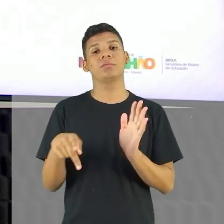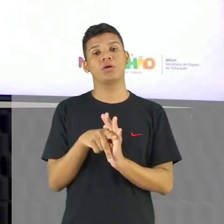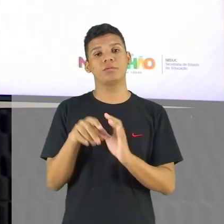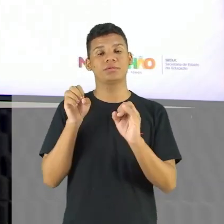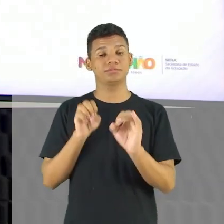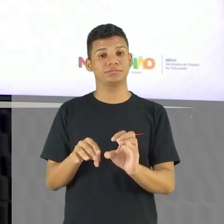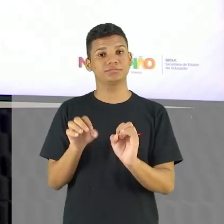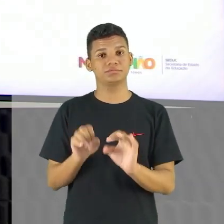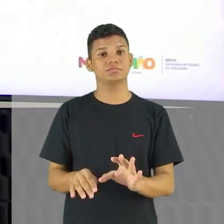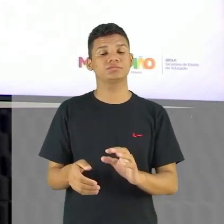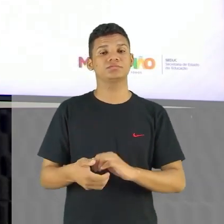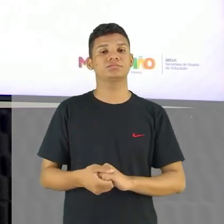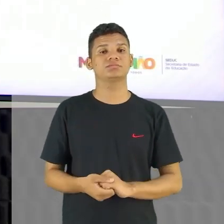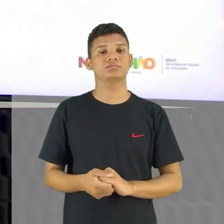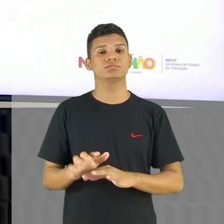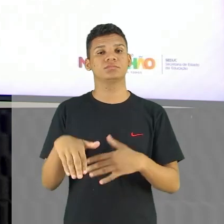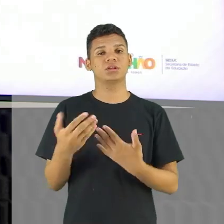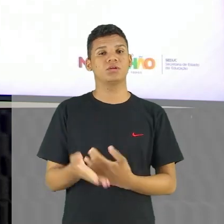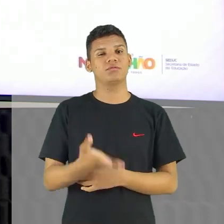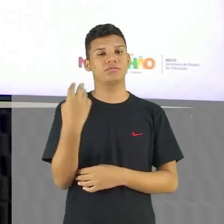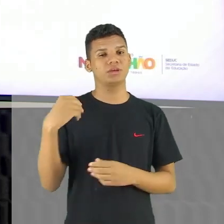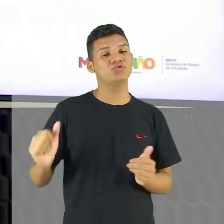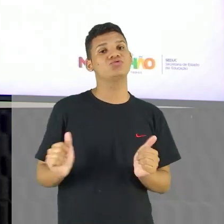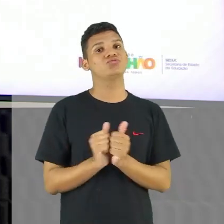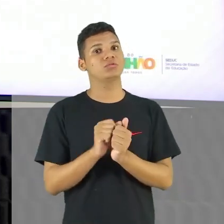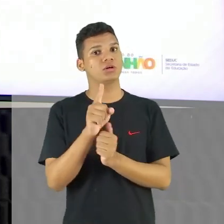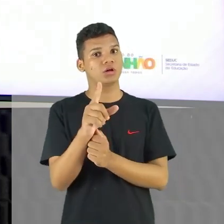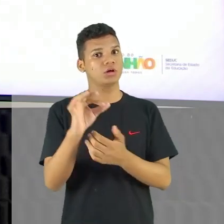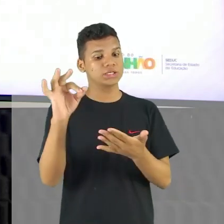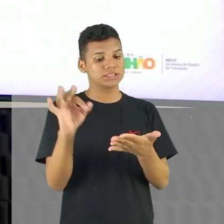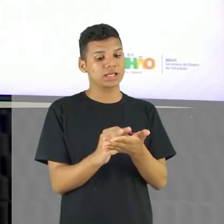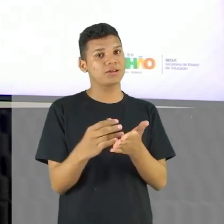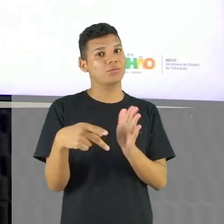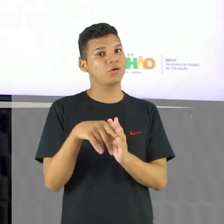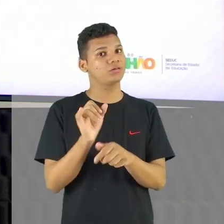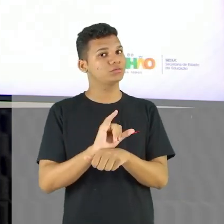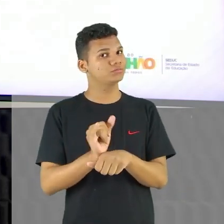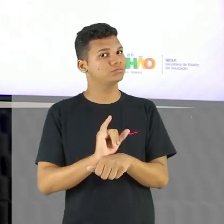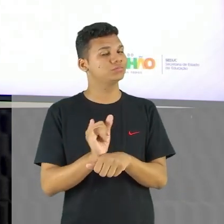Educação. Então, cola conosco, se inscreva no canal,